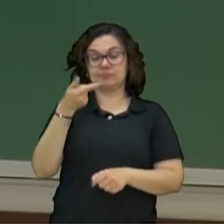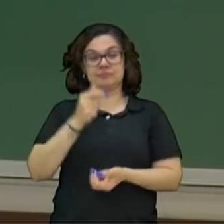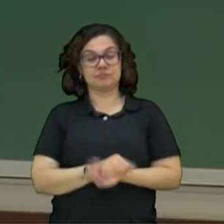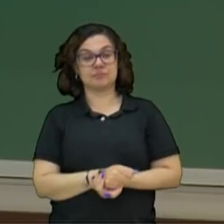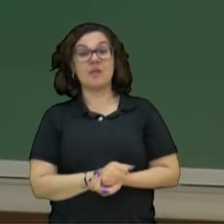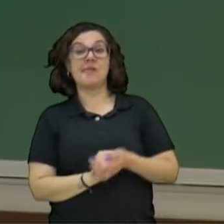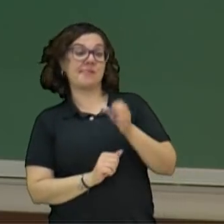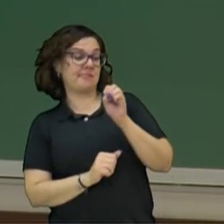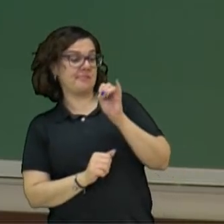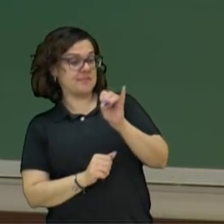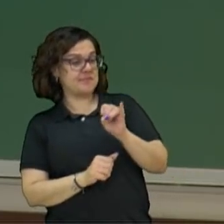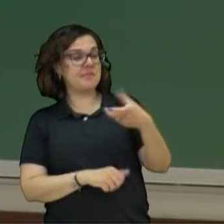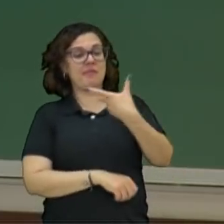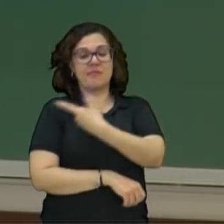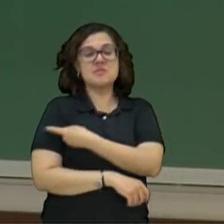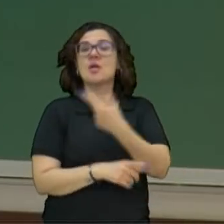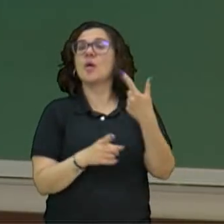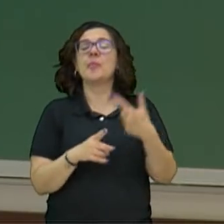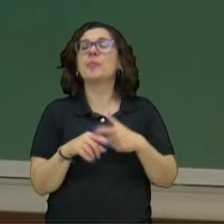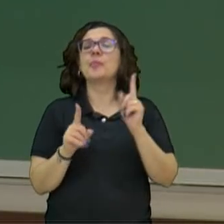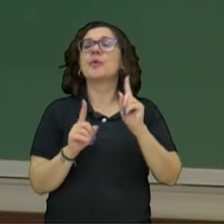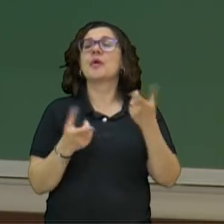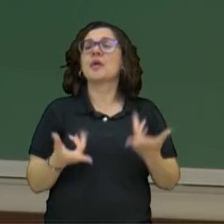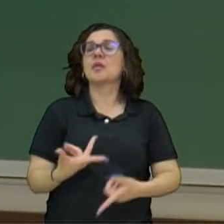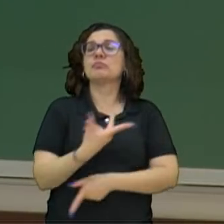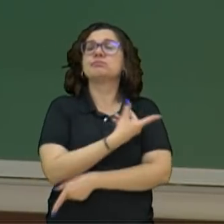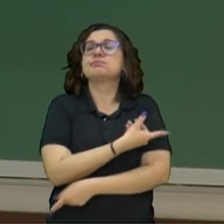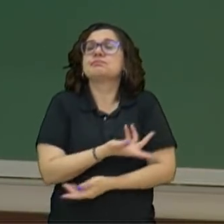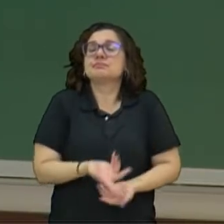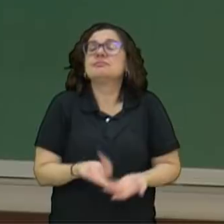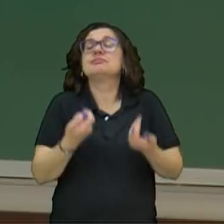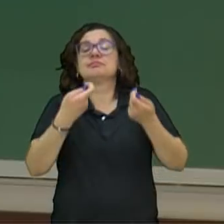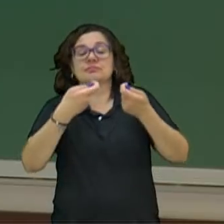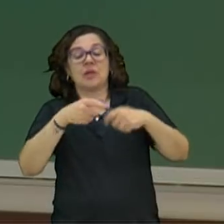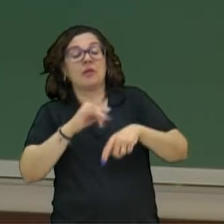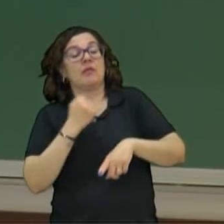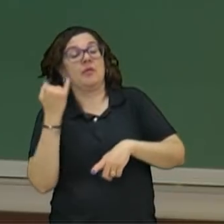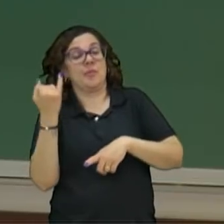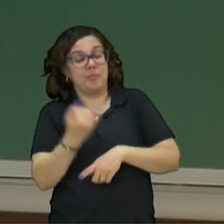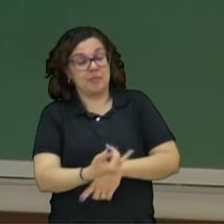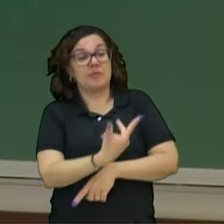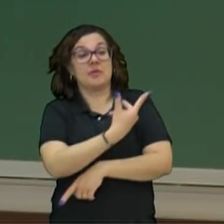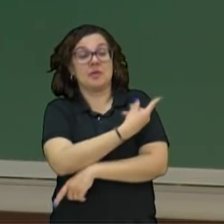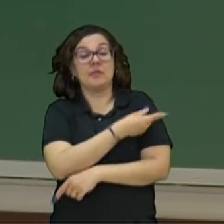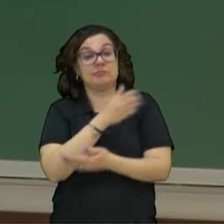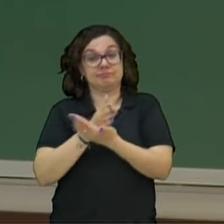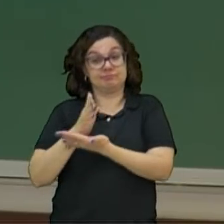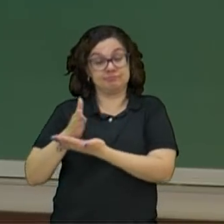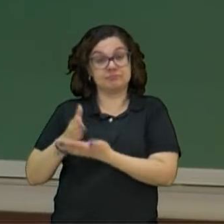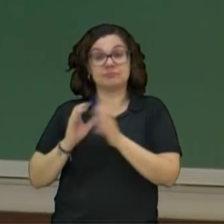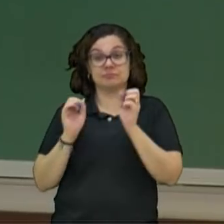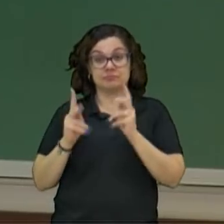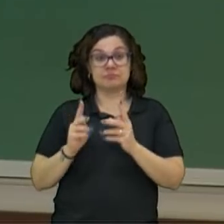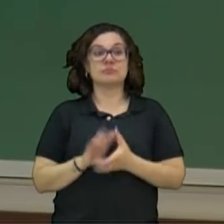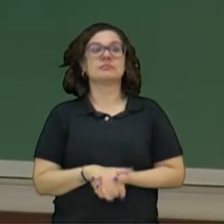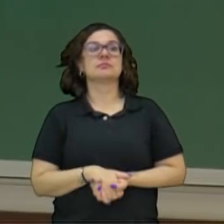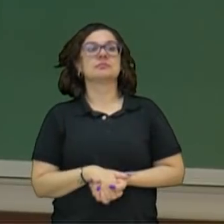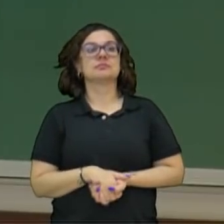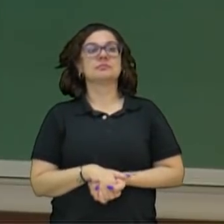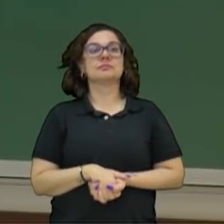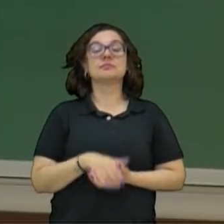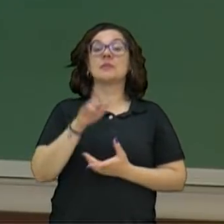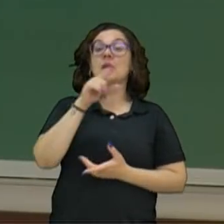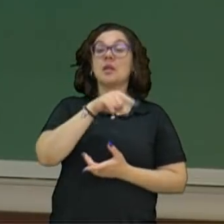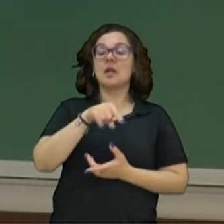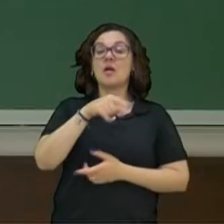se tem a vacina, por que não tomar, né? É muito importante estar com essa vacina aqui em dia, tá?